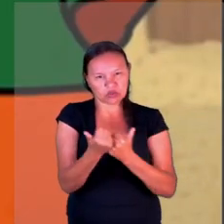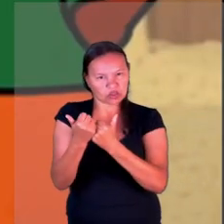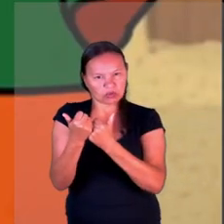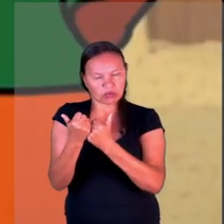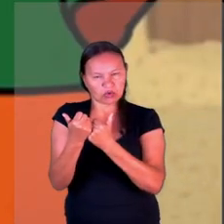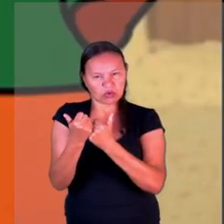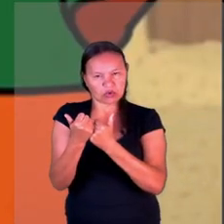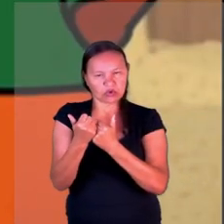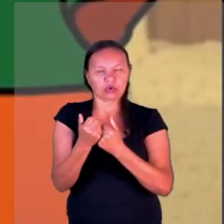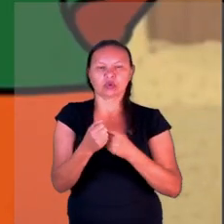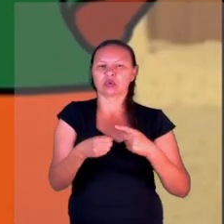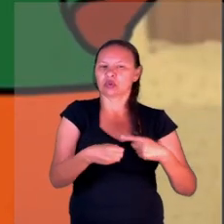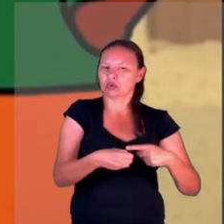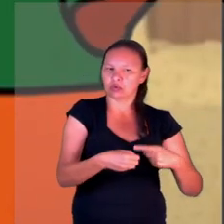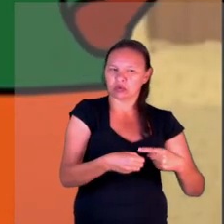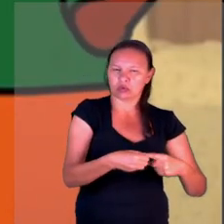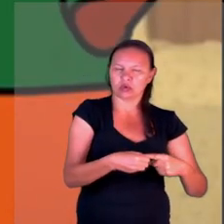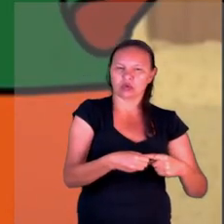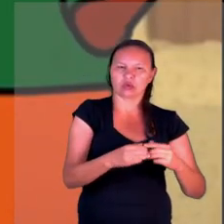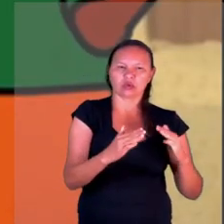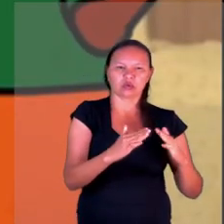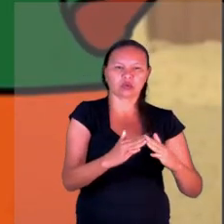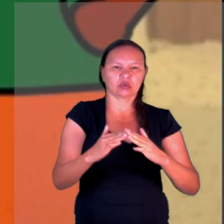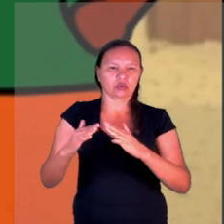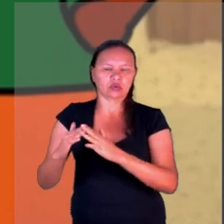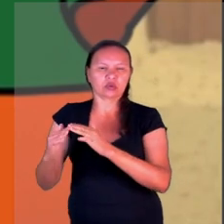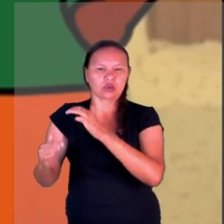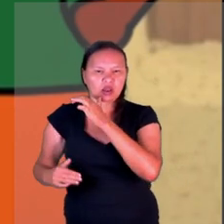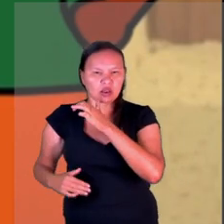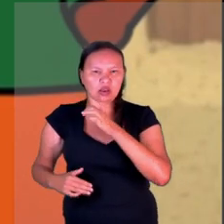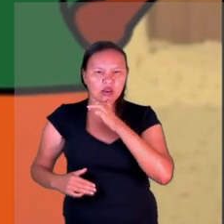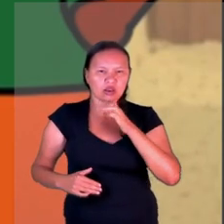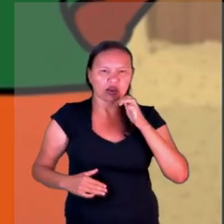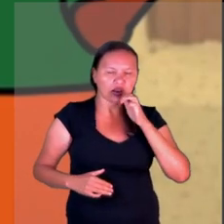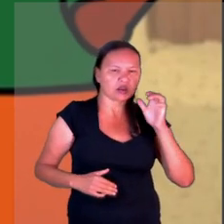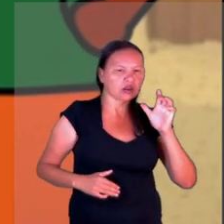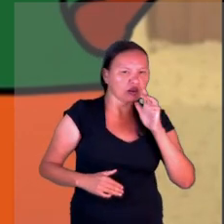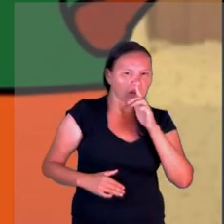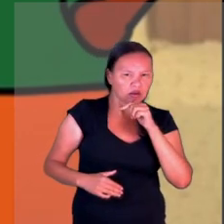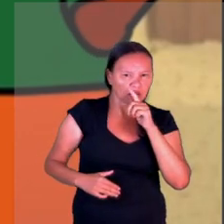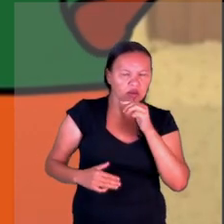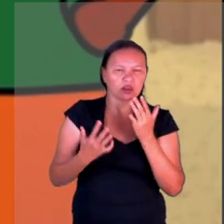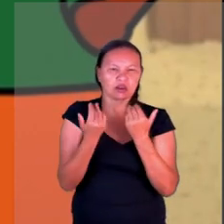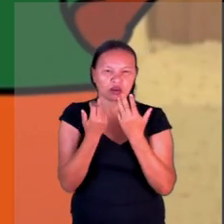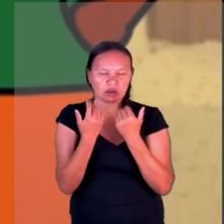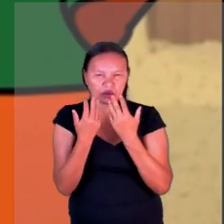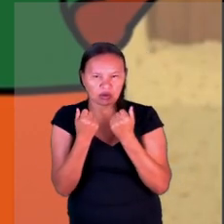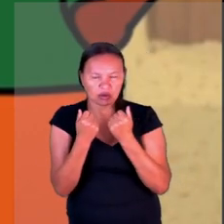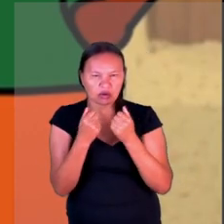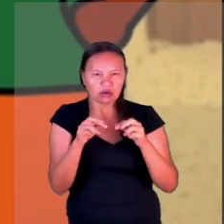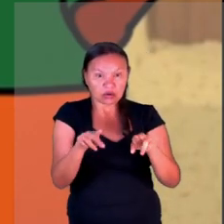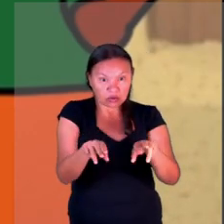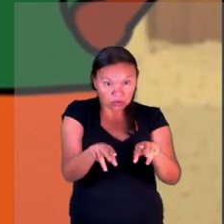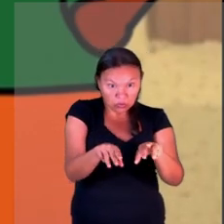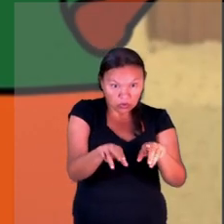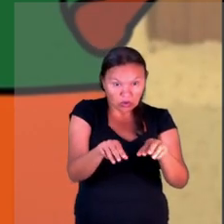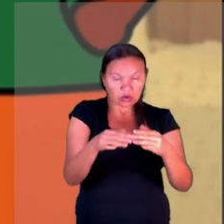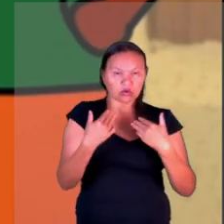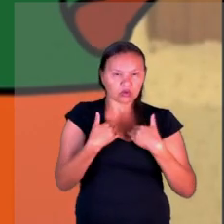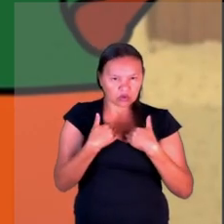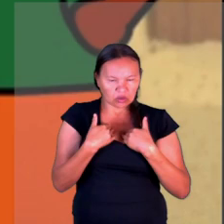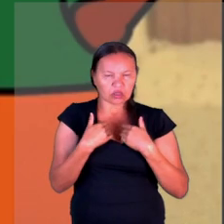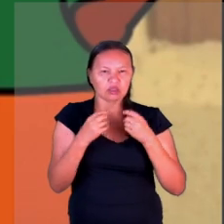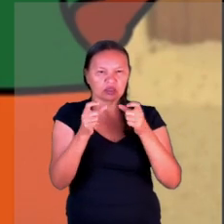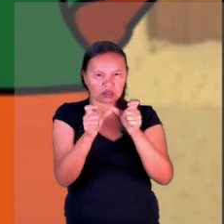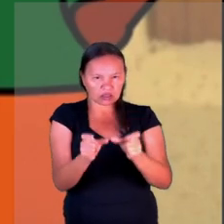em qualquer lugar os nossos vizinhos quilombolas e ribeirinhos já podem comer alimentos tradicionais igual a gente é isso que a